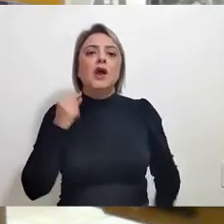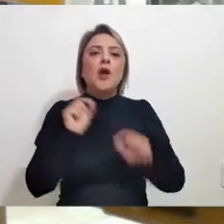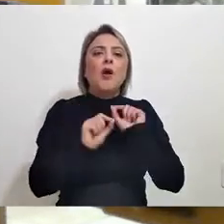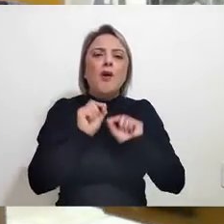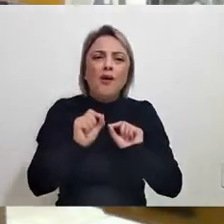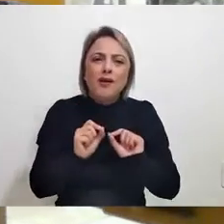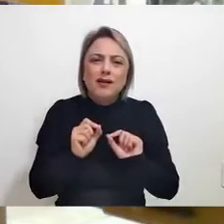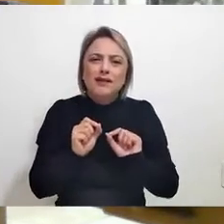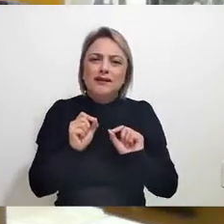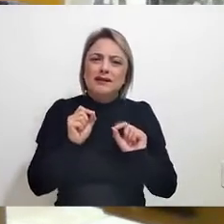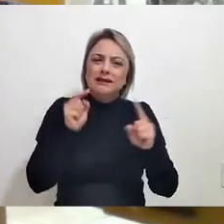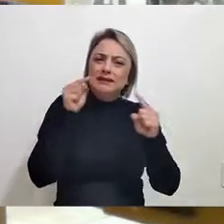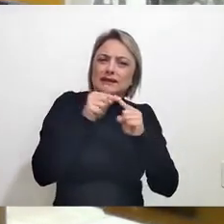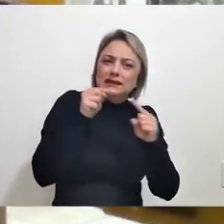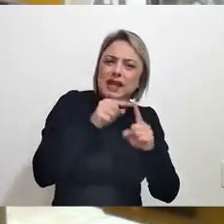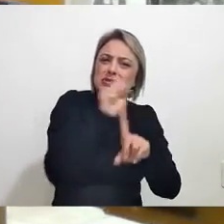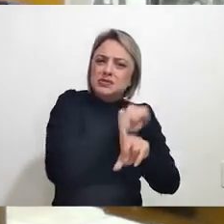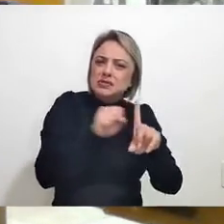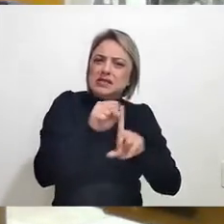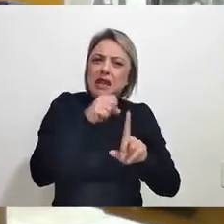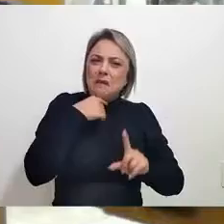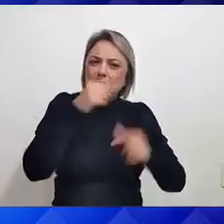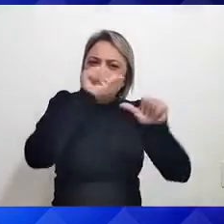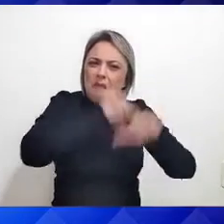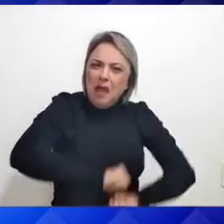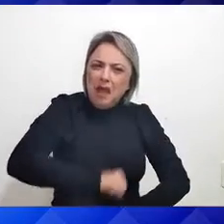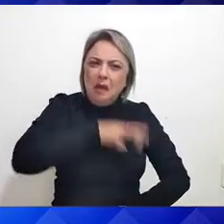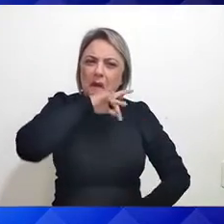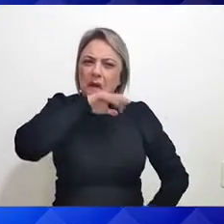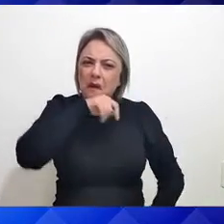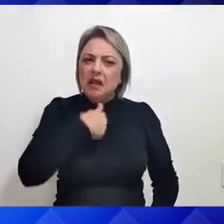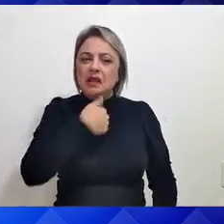a lei da mordaça. Fora.